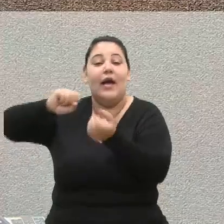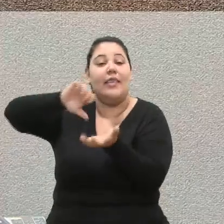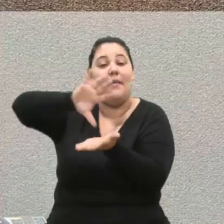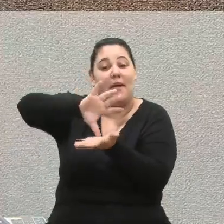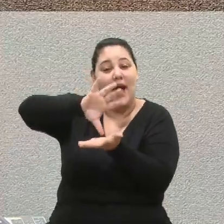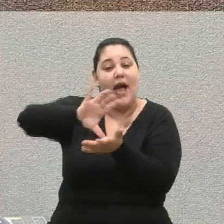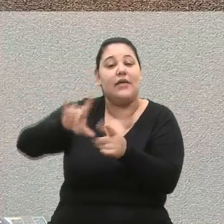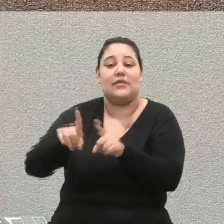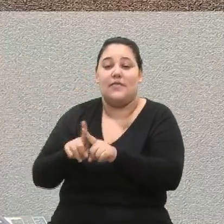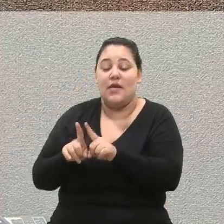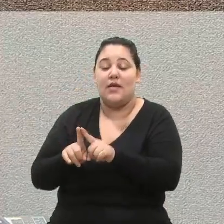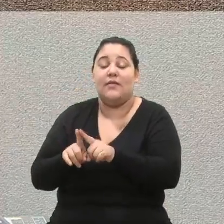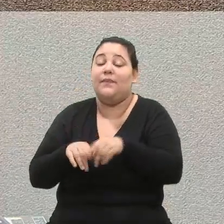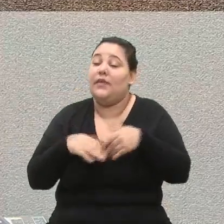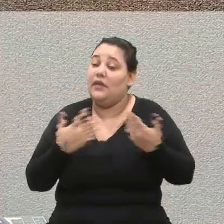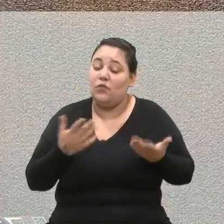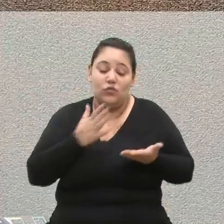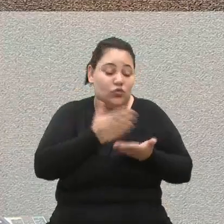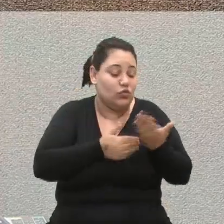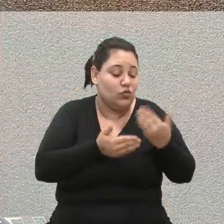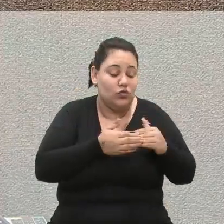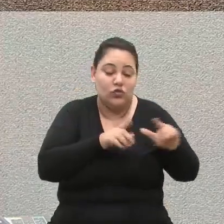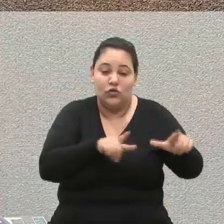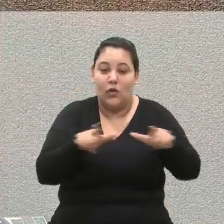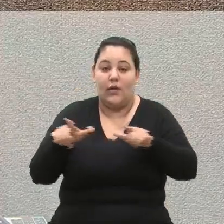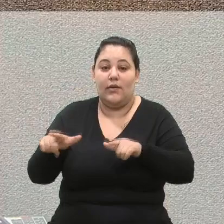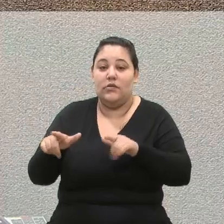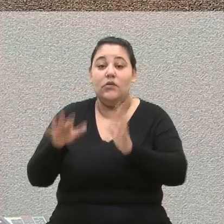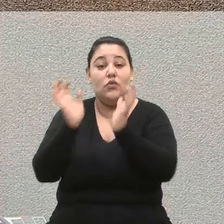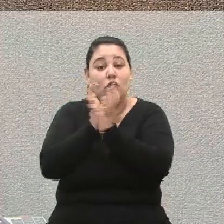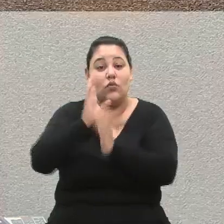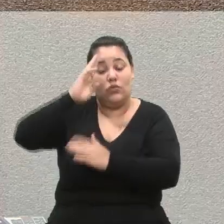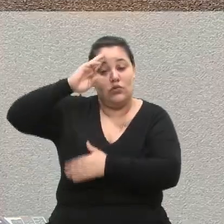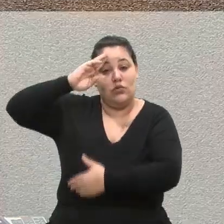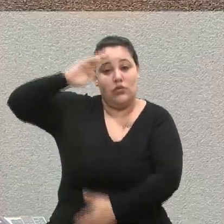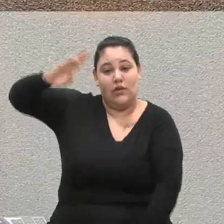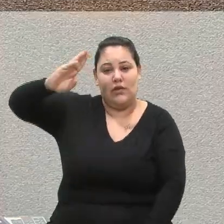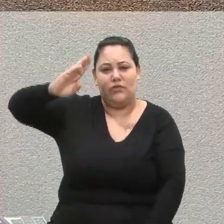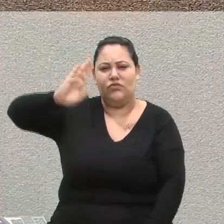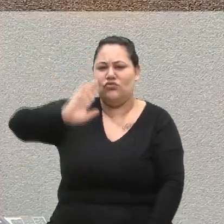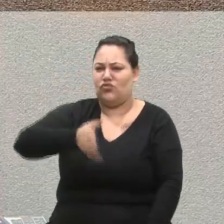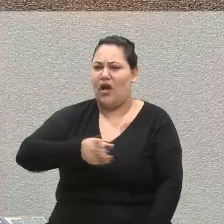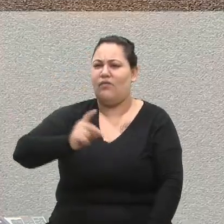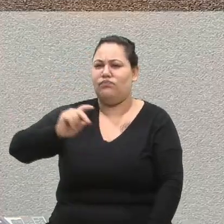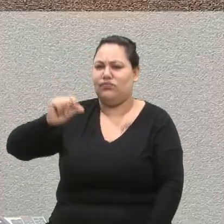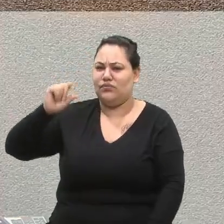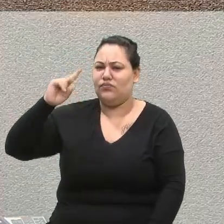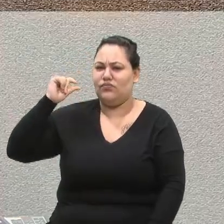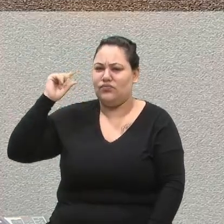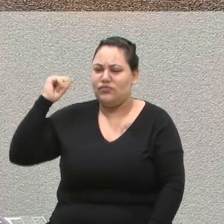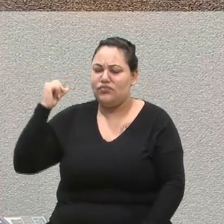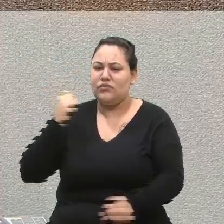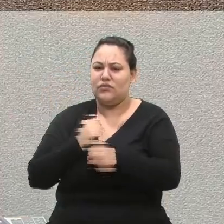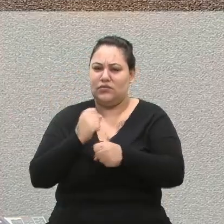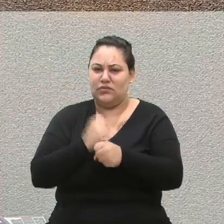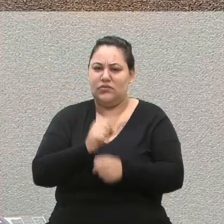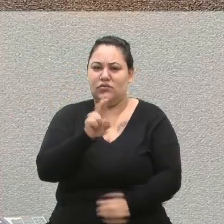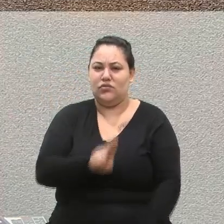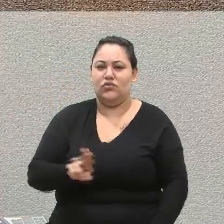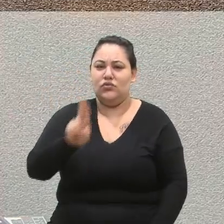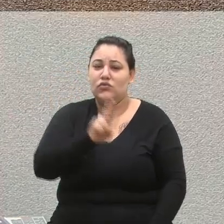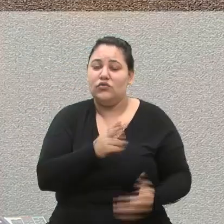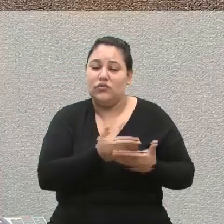todos esses locais. E o grupo escoteiro já há muitos anos ocupa aquele espaço, né,